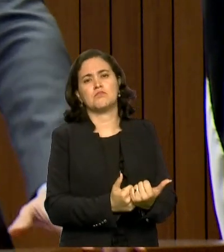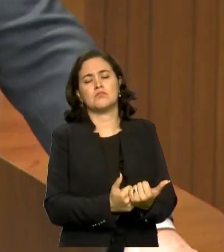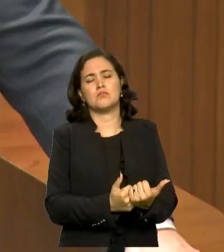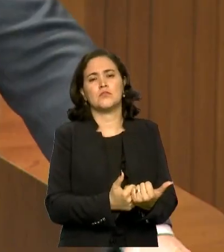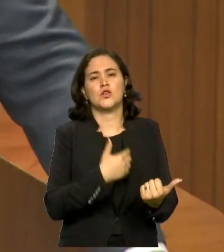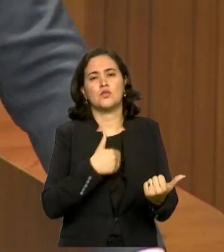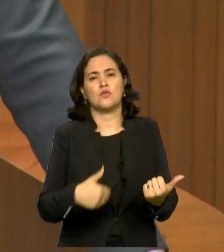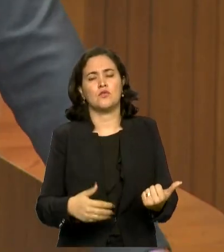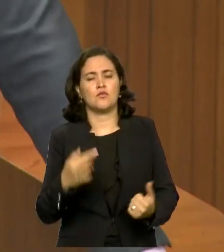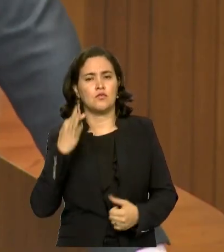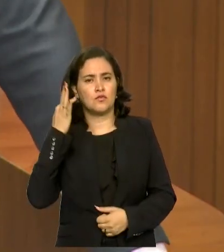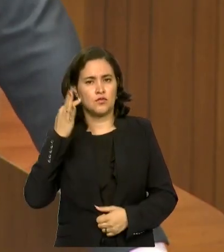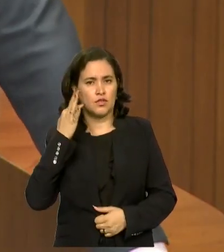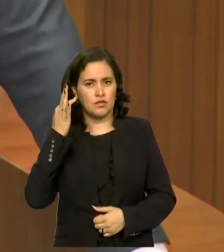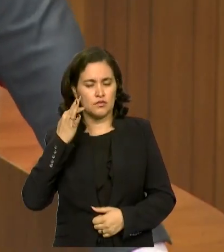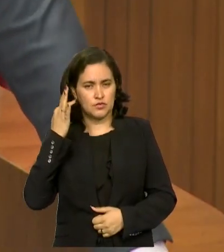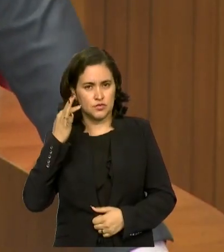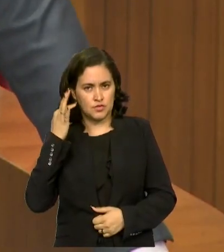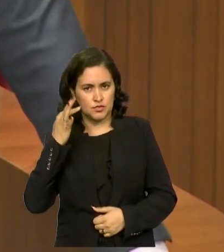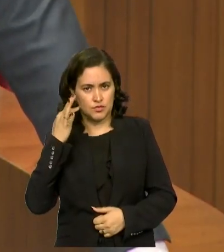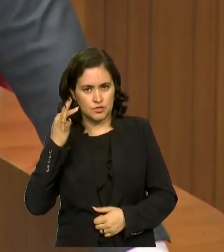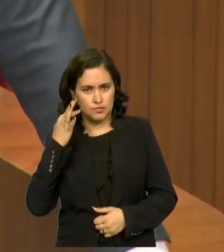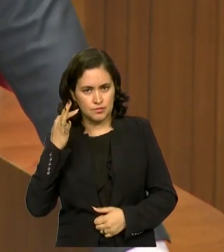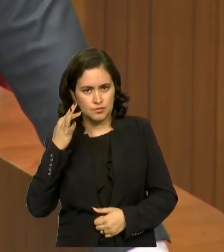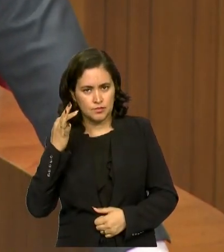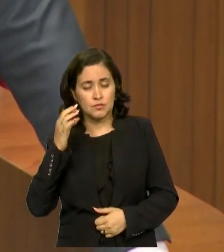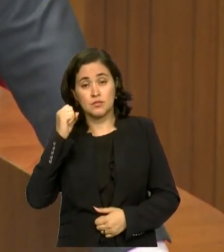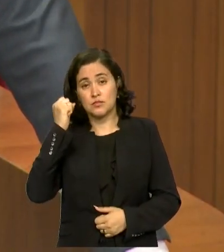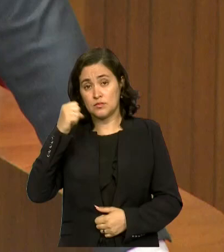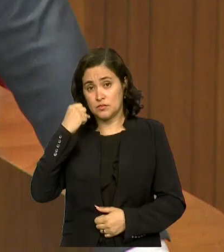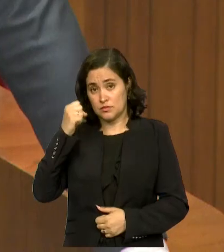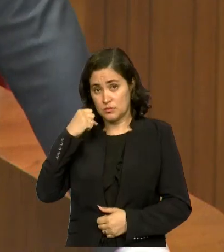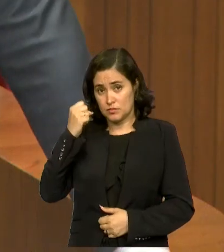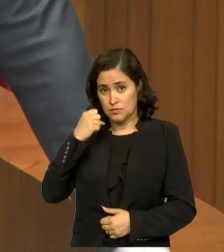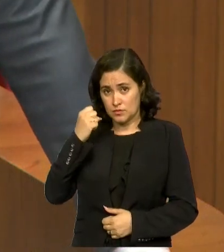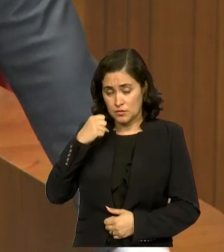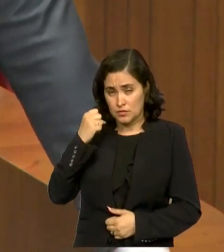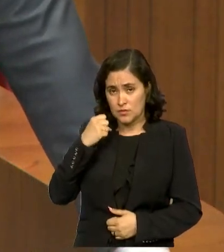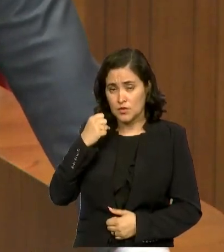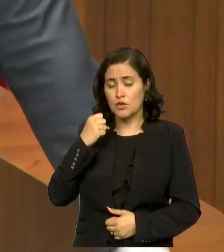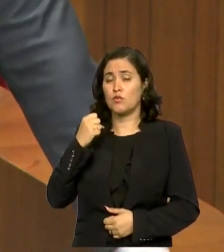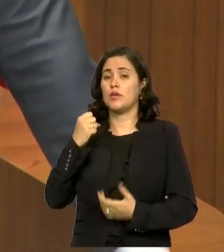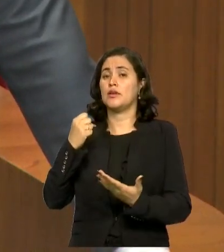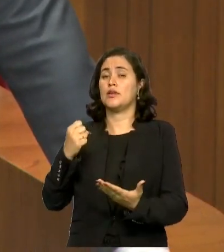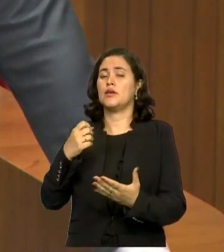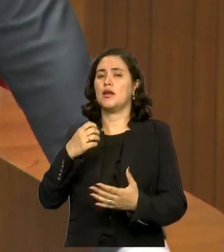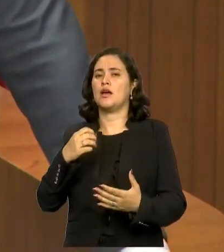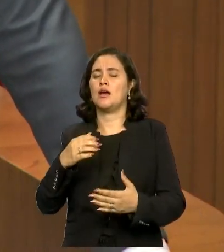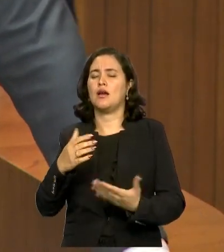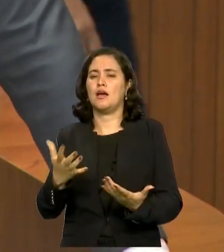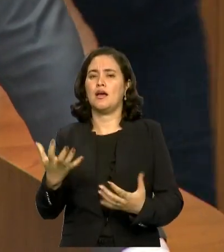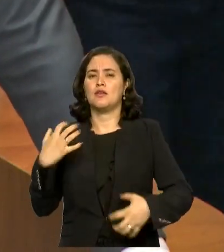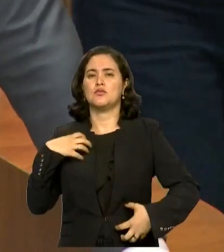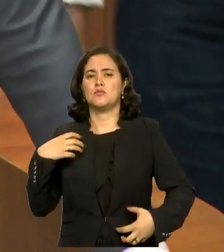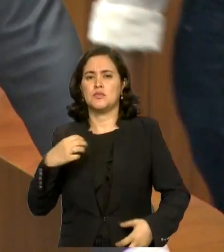senador, senador em exercício, em breve ministro, já nomeado pelo presidente Lula, o Flávio Dino, abraçou e apoiou e